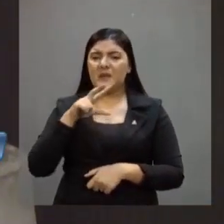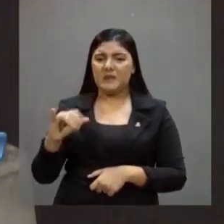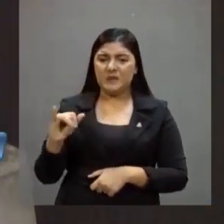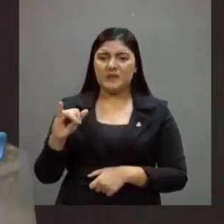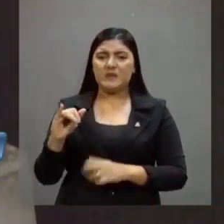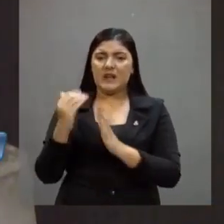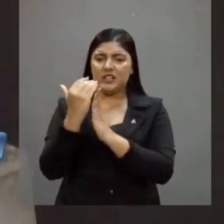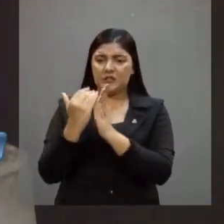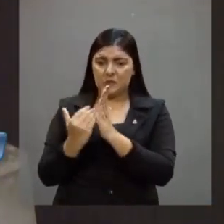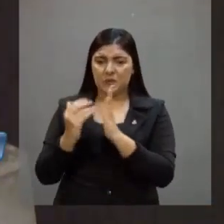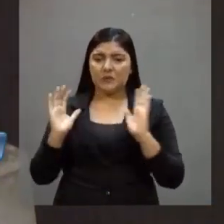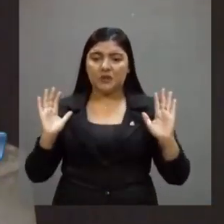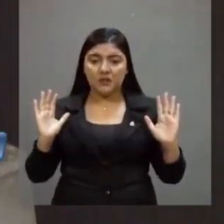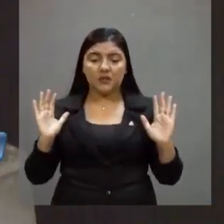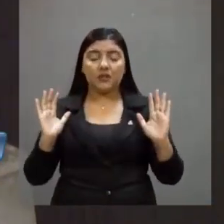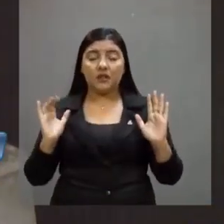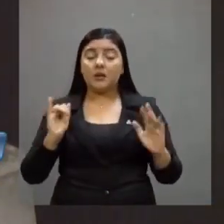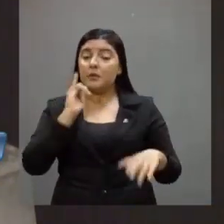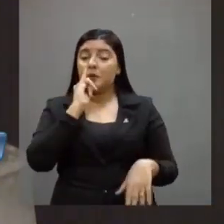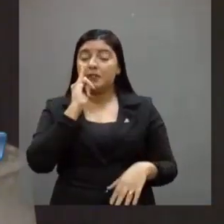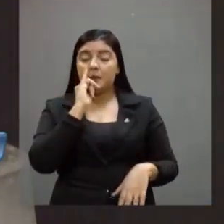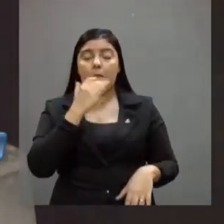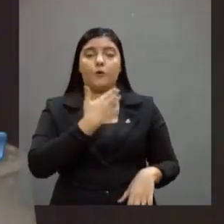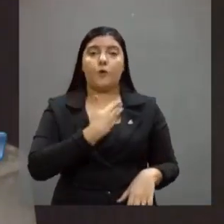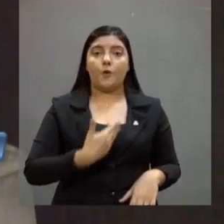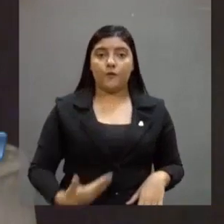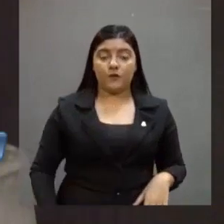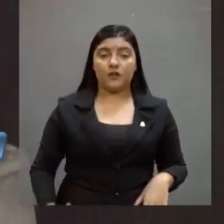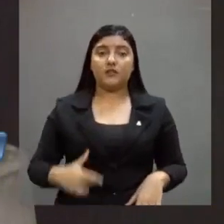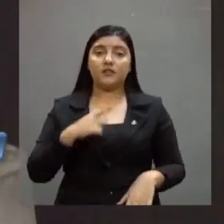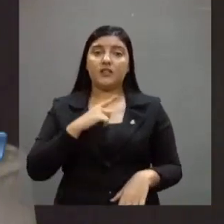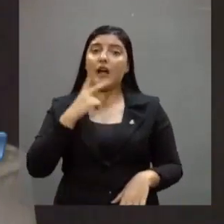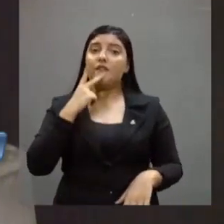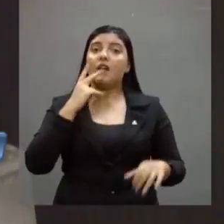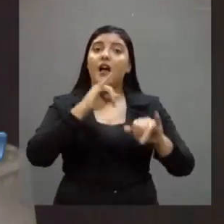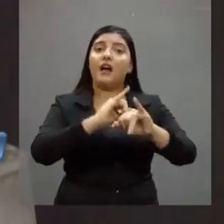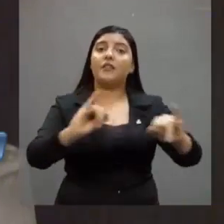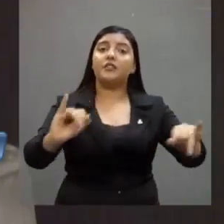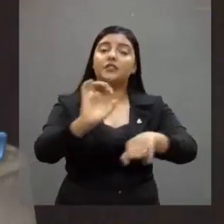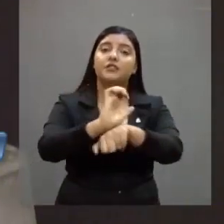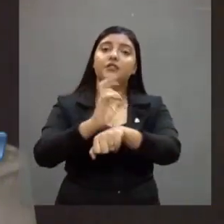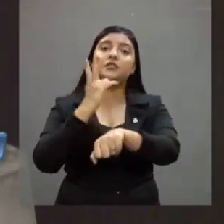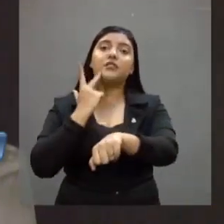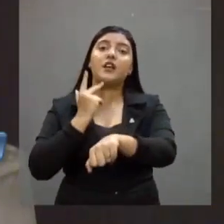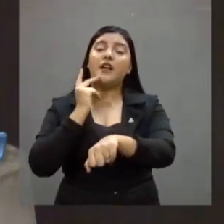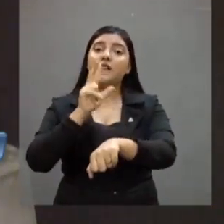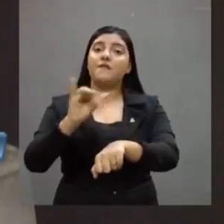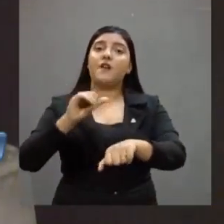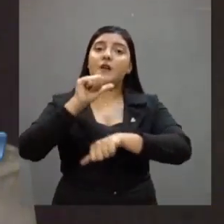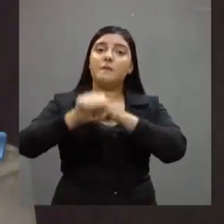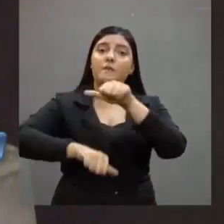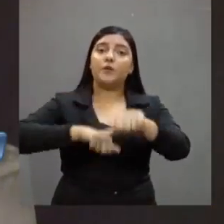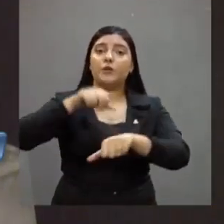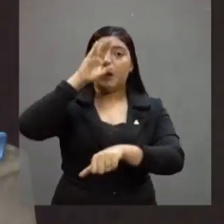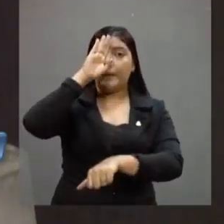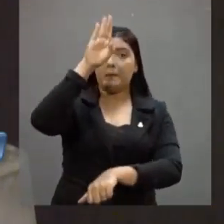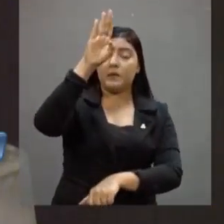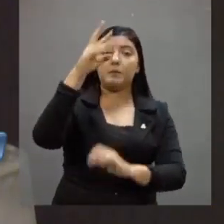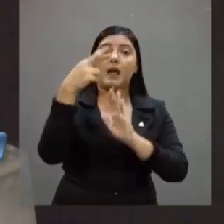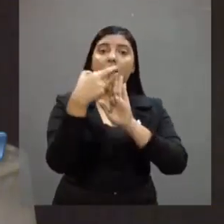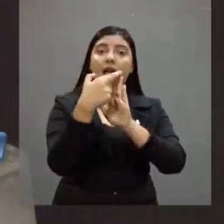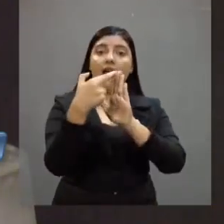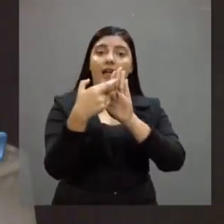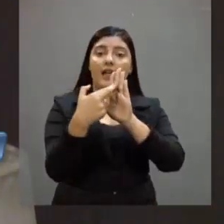agora. Veja, o governador está dizendo ao povo do Ceará que vai alterar a principal